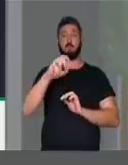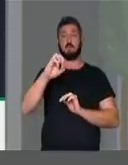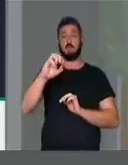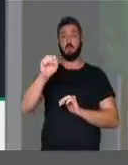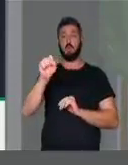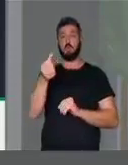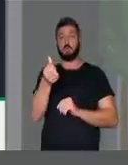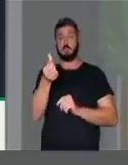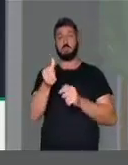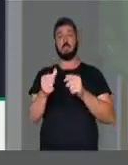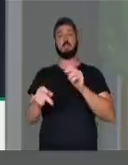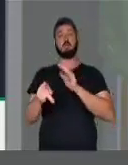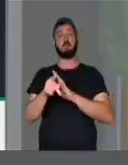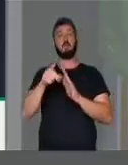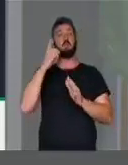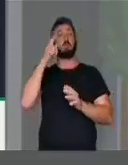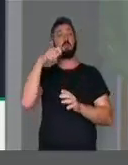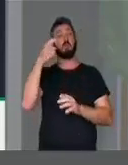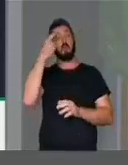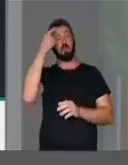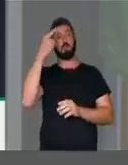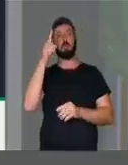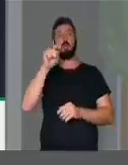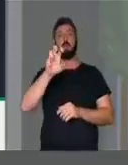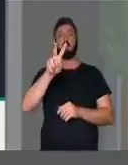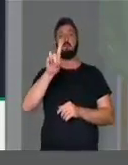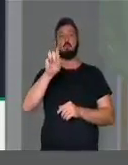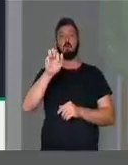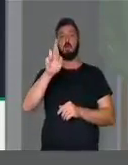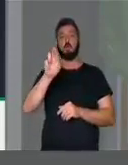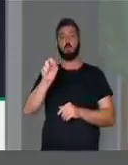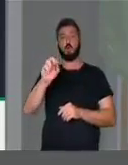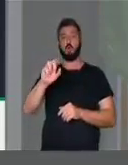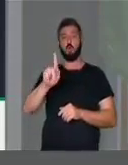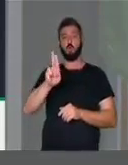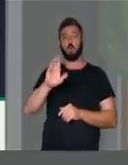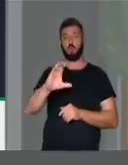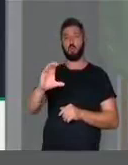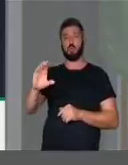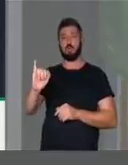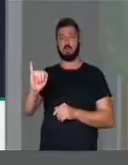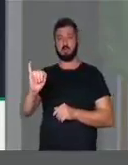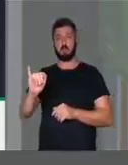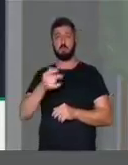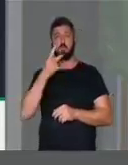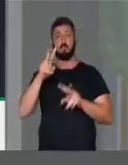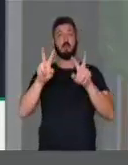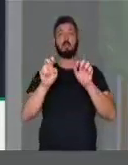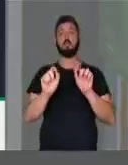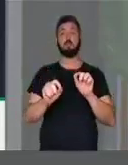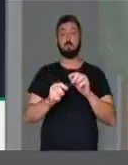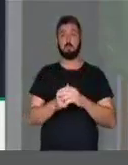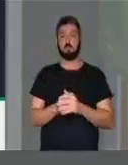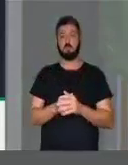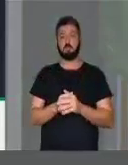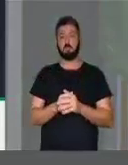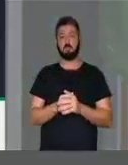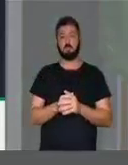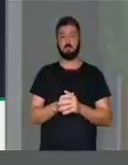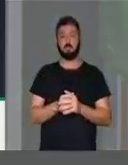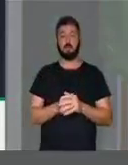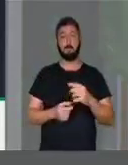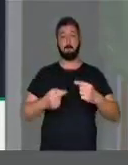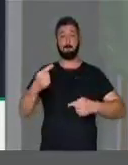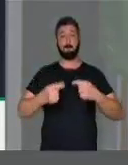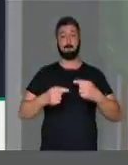9.086, de autoria do deputado Evandro Gussi, que trata sobre